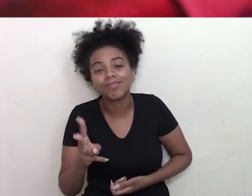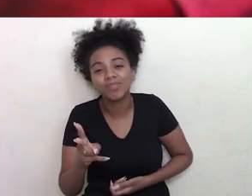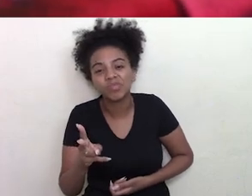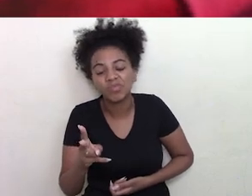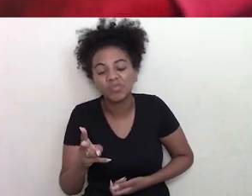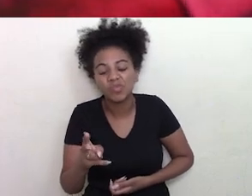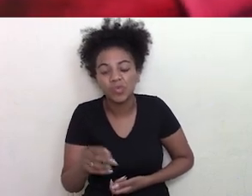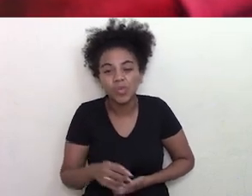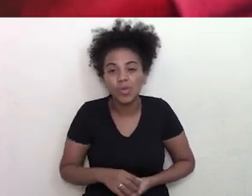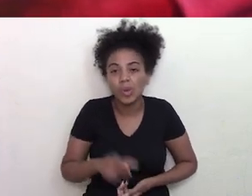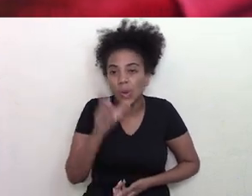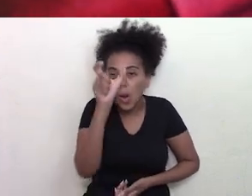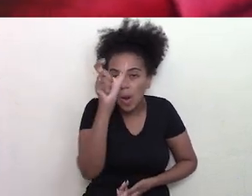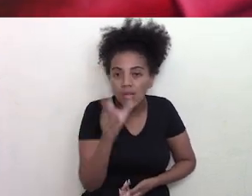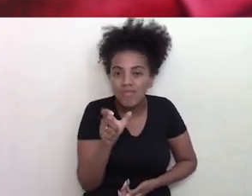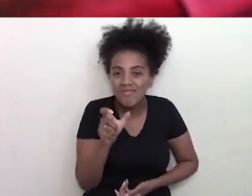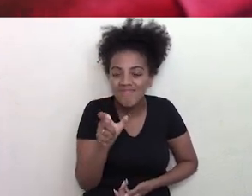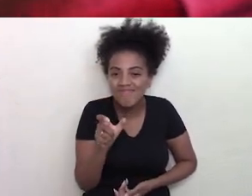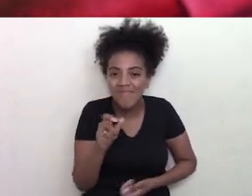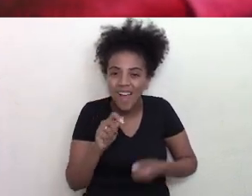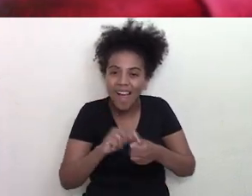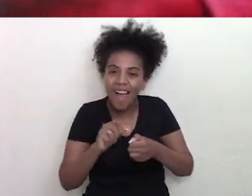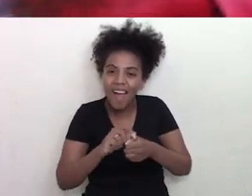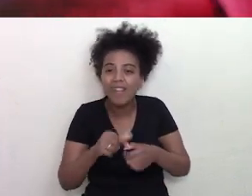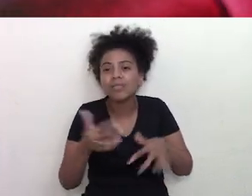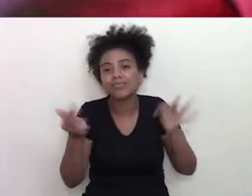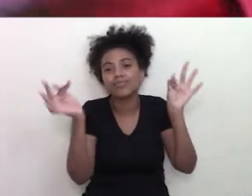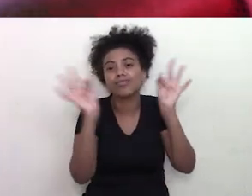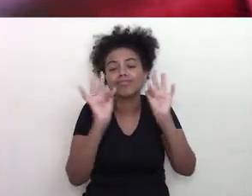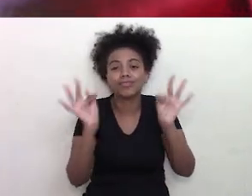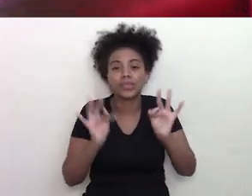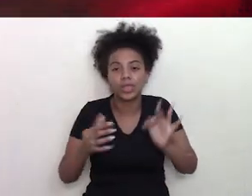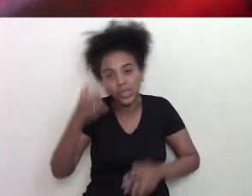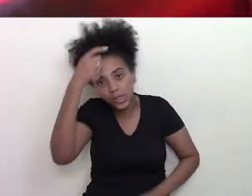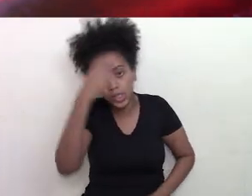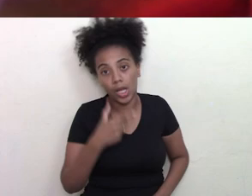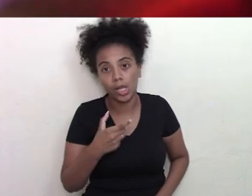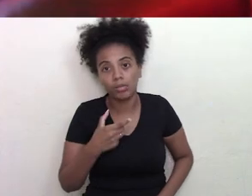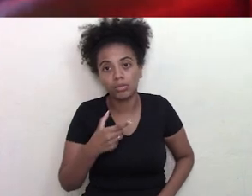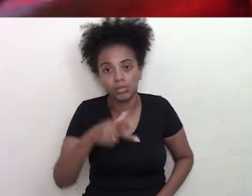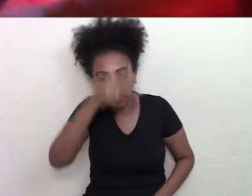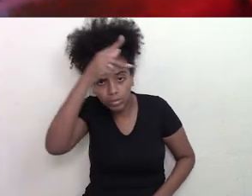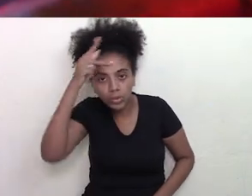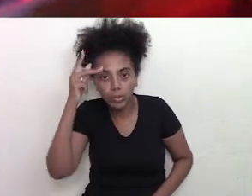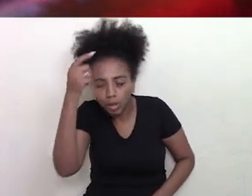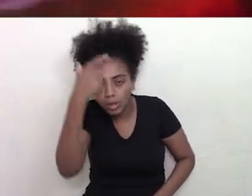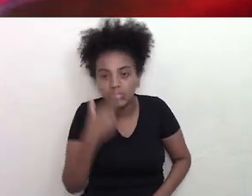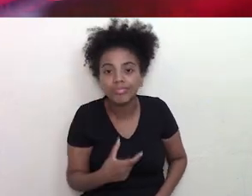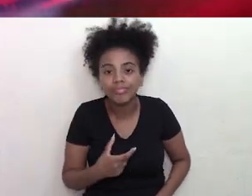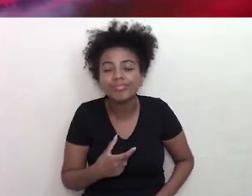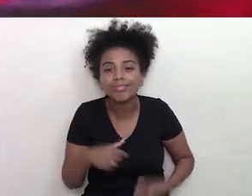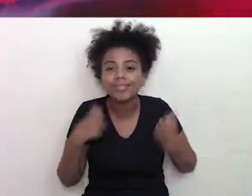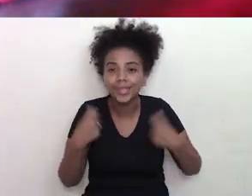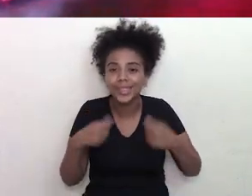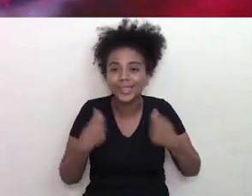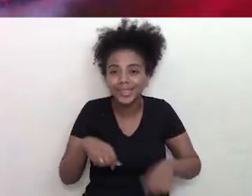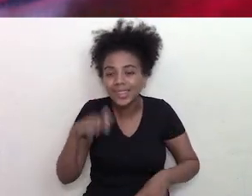vez alguém que pudesse te fazer feliz. E esse alguém sou eu, precisa